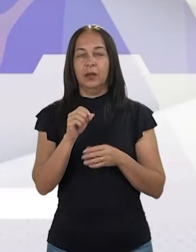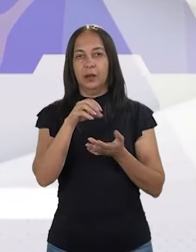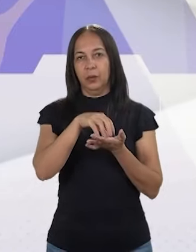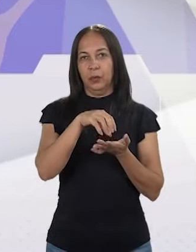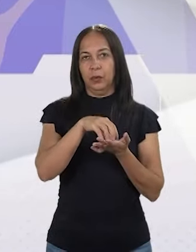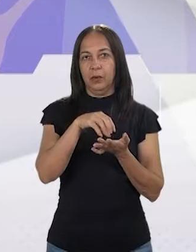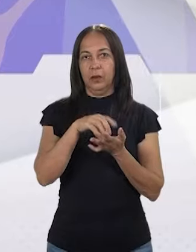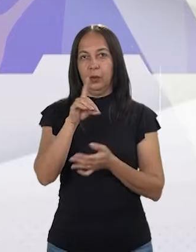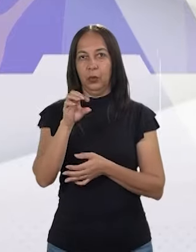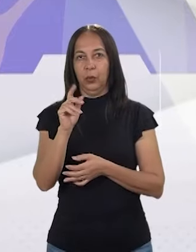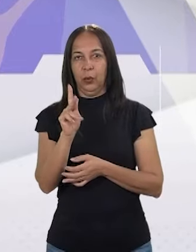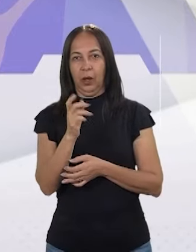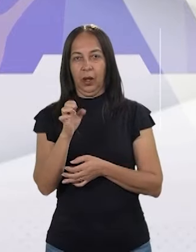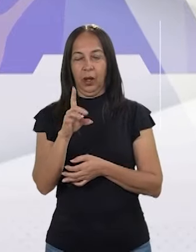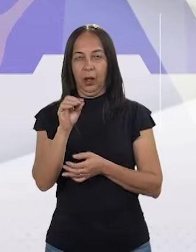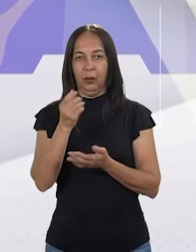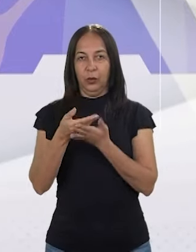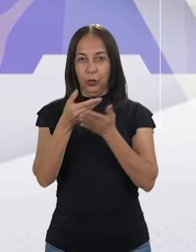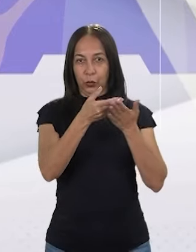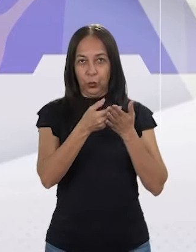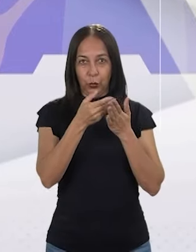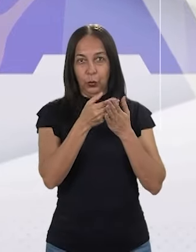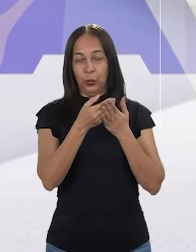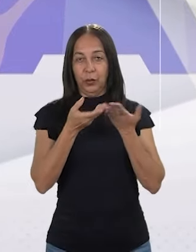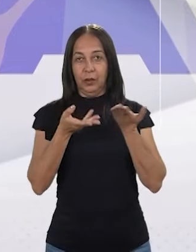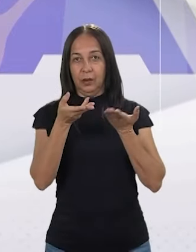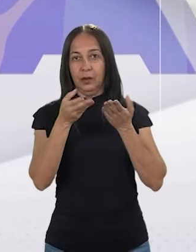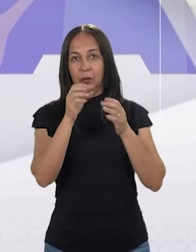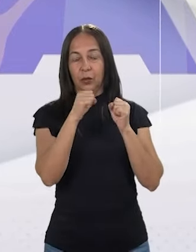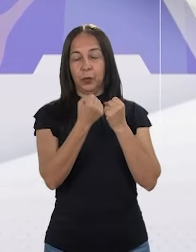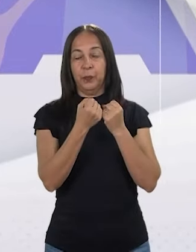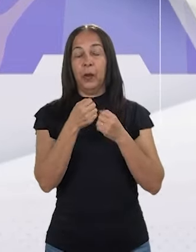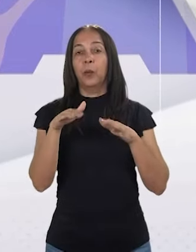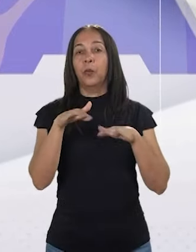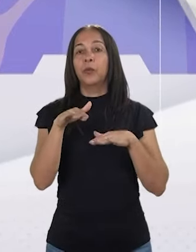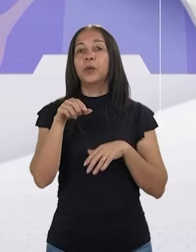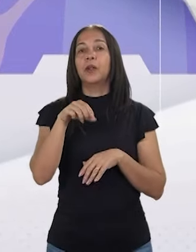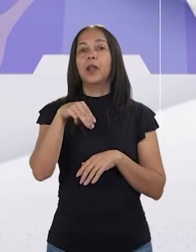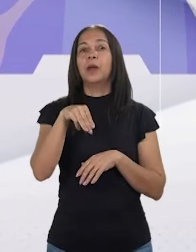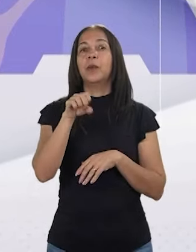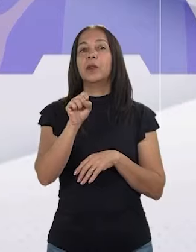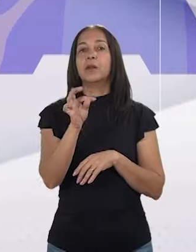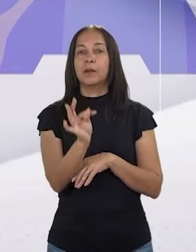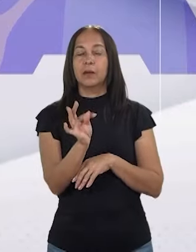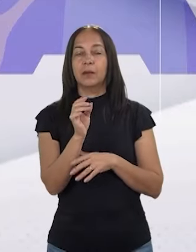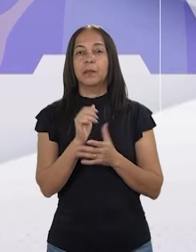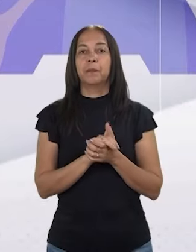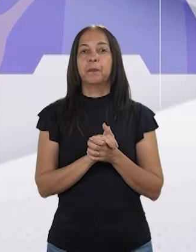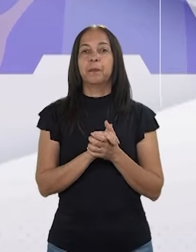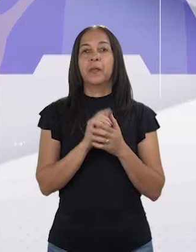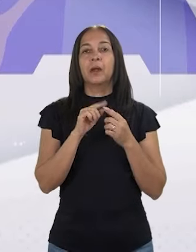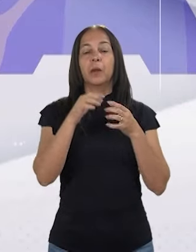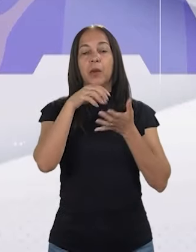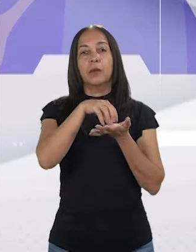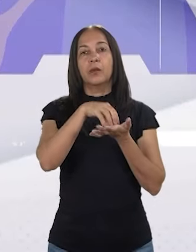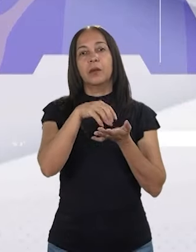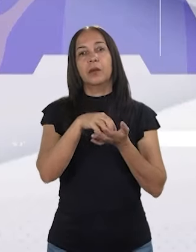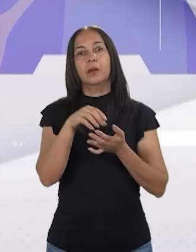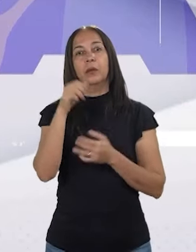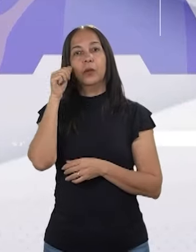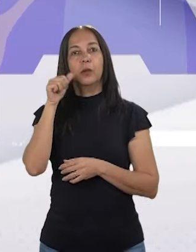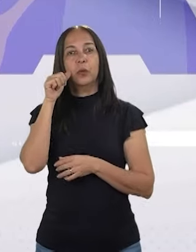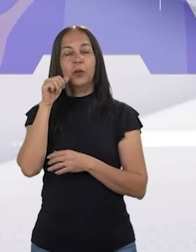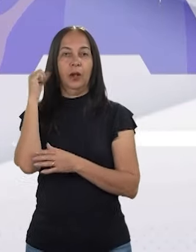de comunicação o centro domer Câmara de estudos e Ação Social movimento dos trabalhadores e trabalhadoras rurais sem terra